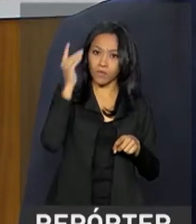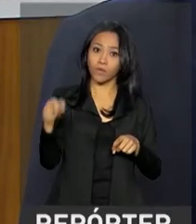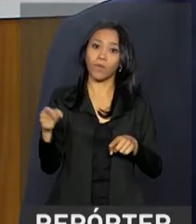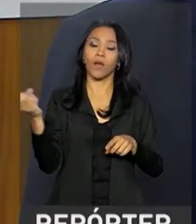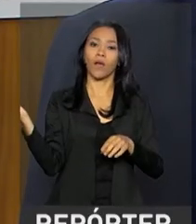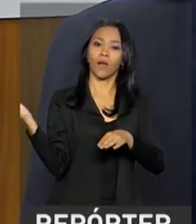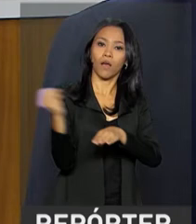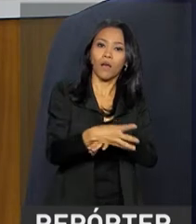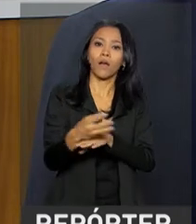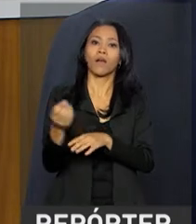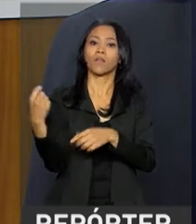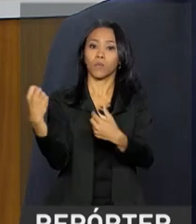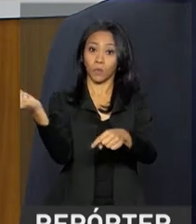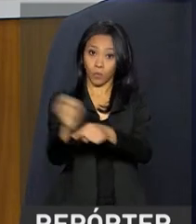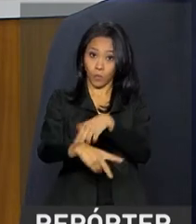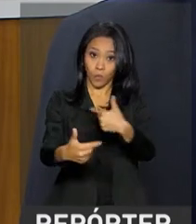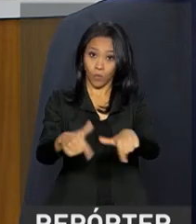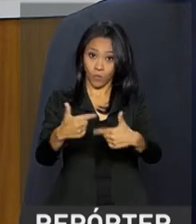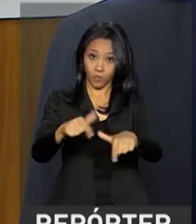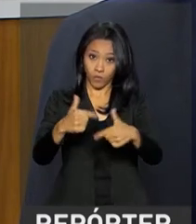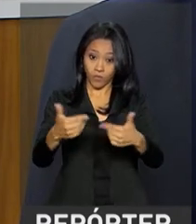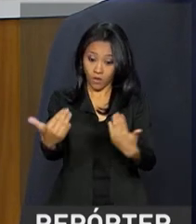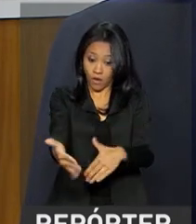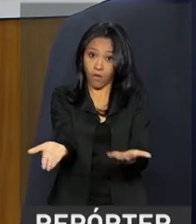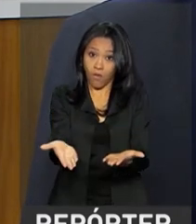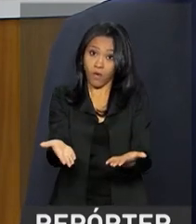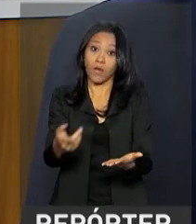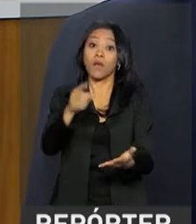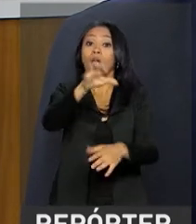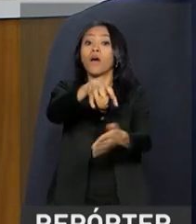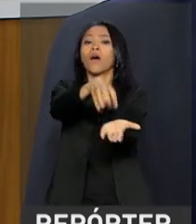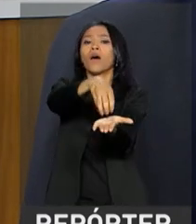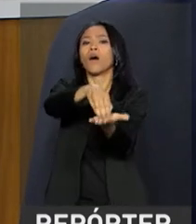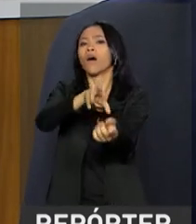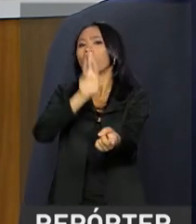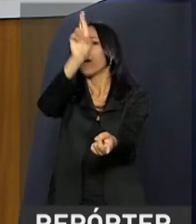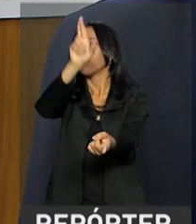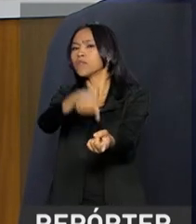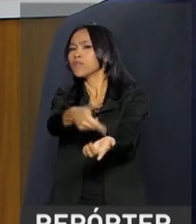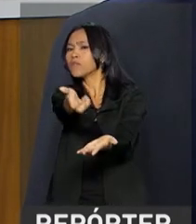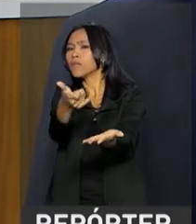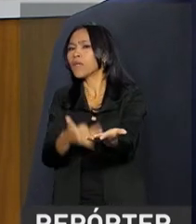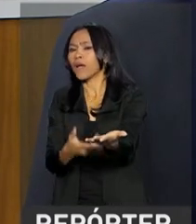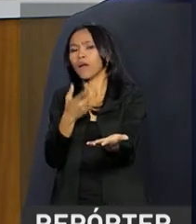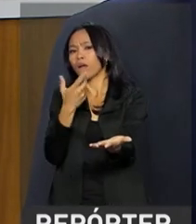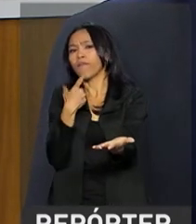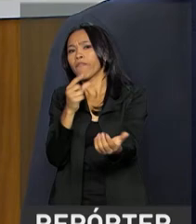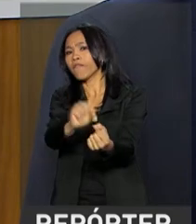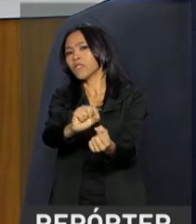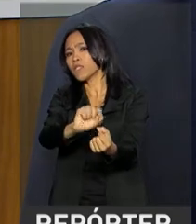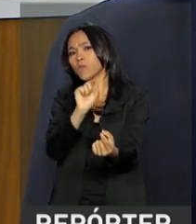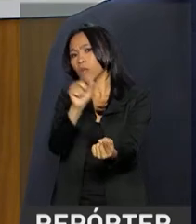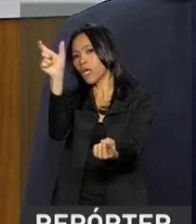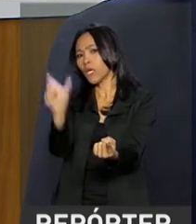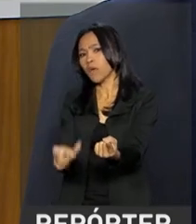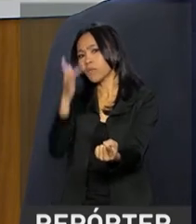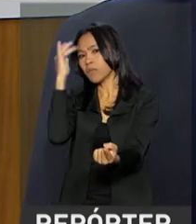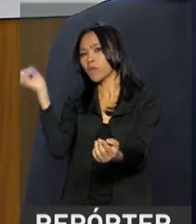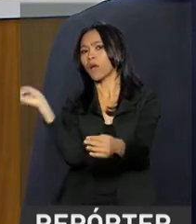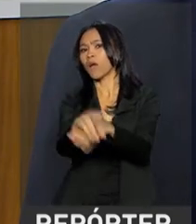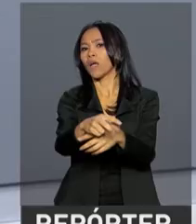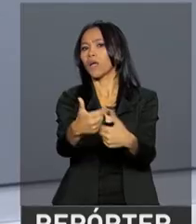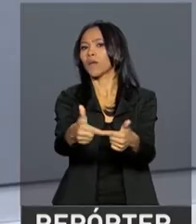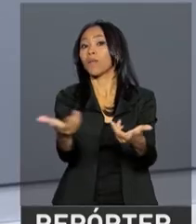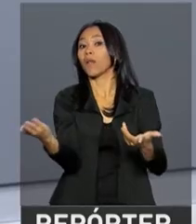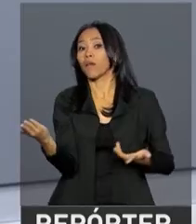concurso a partir de agora o órgão terá que justificar exatamente o que ela vai fazer quando ela entrar no